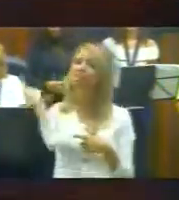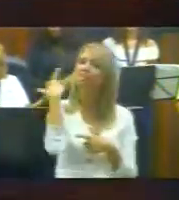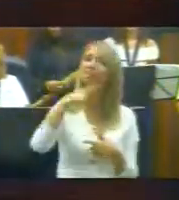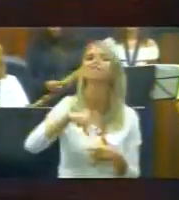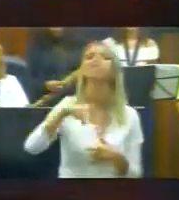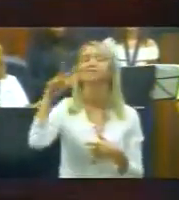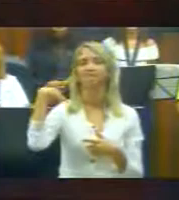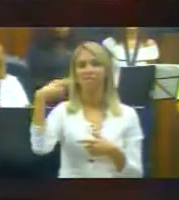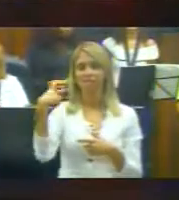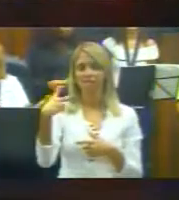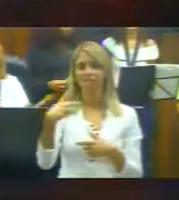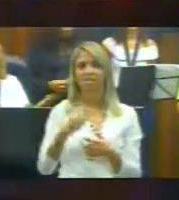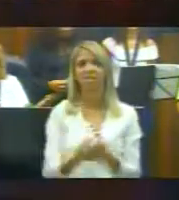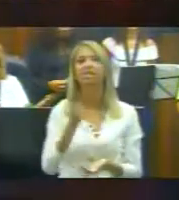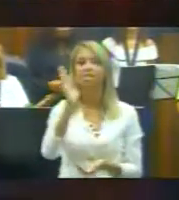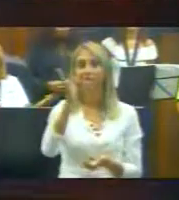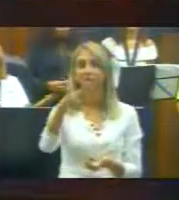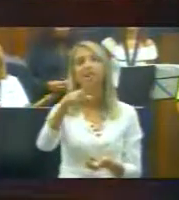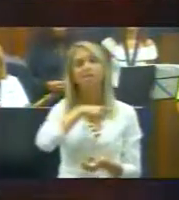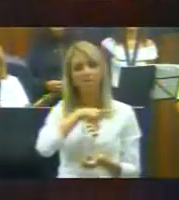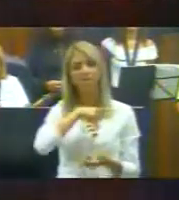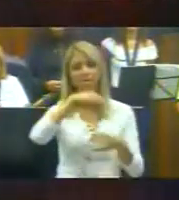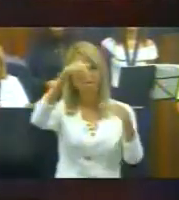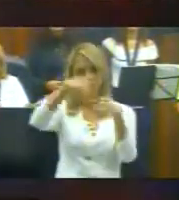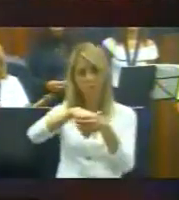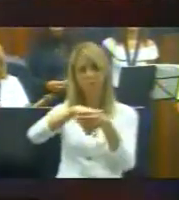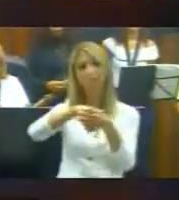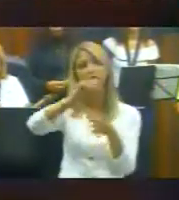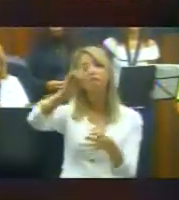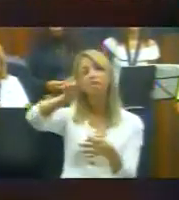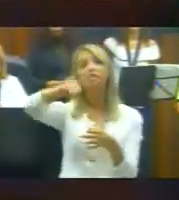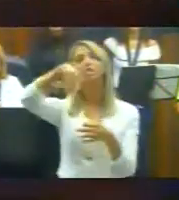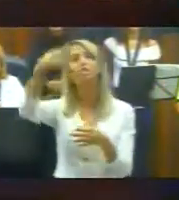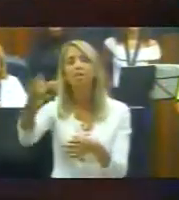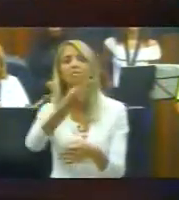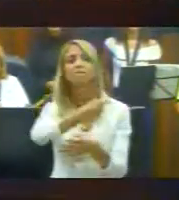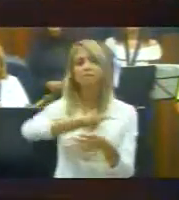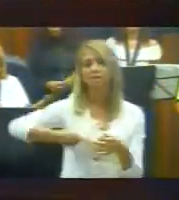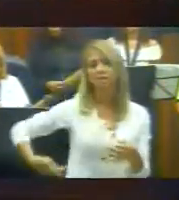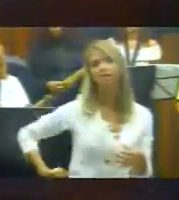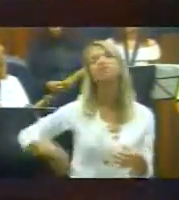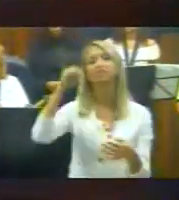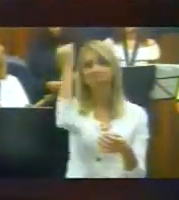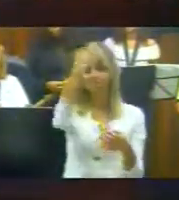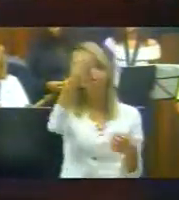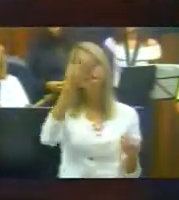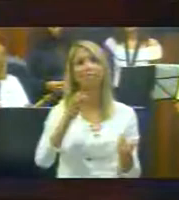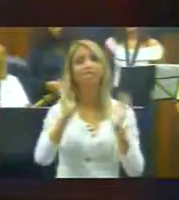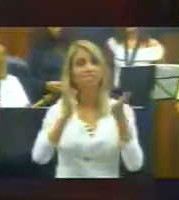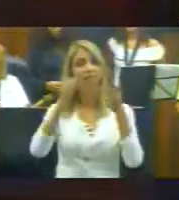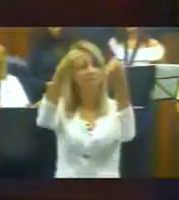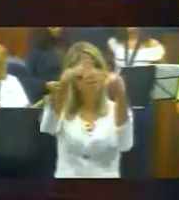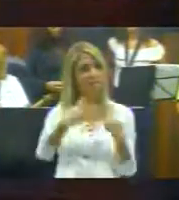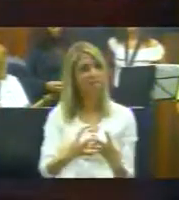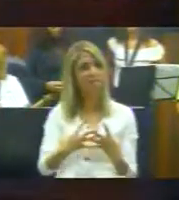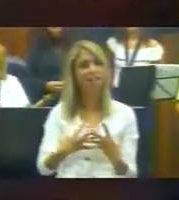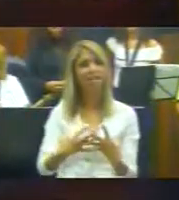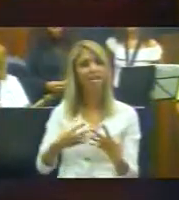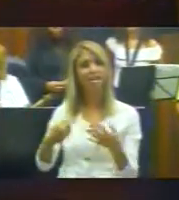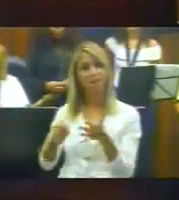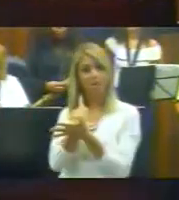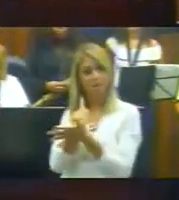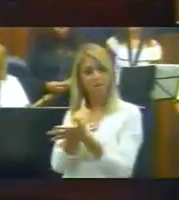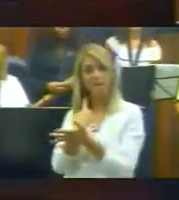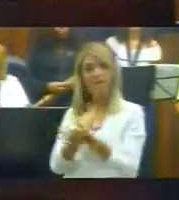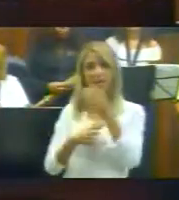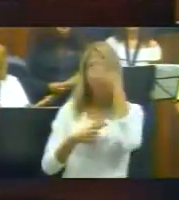Já tivemos a eleição, né, e será o próximo presidente. E eu disse aos meninos ali, eles perguntaram, aqui está garantido esse